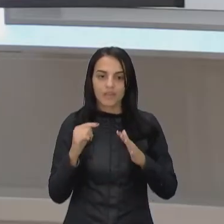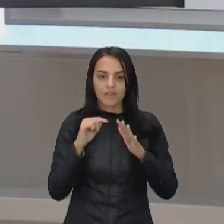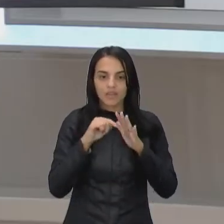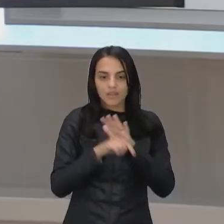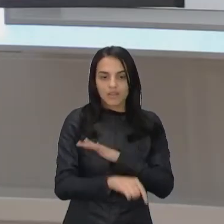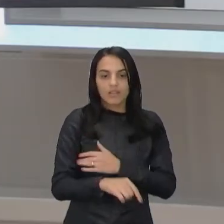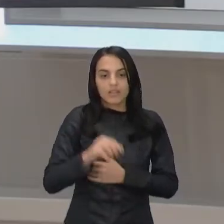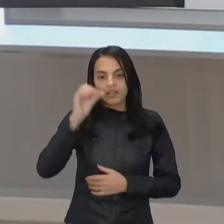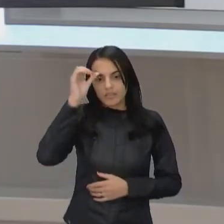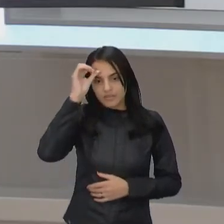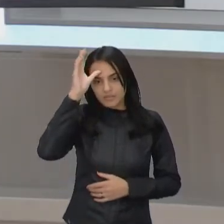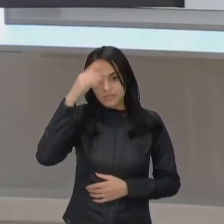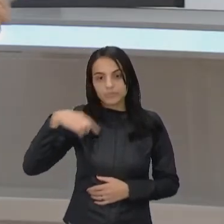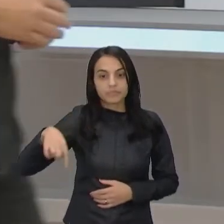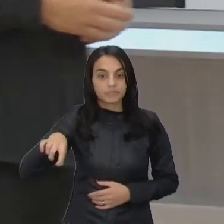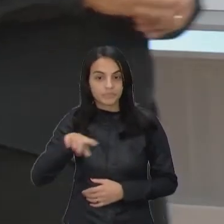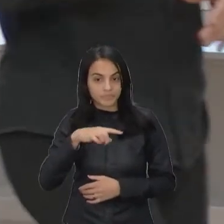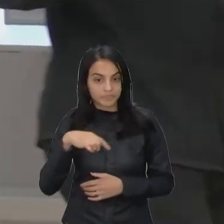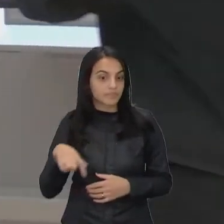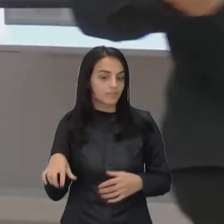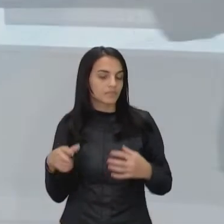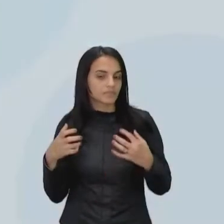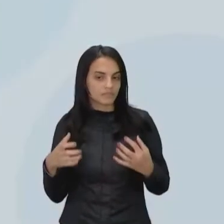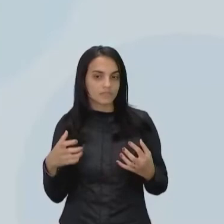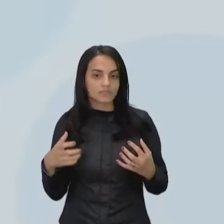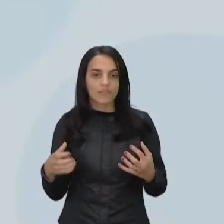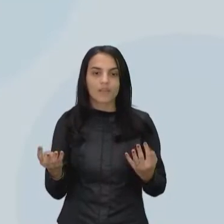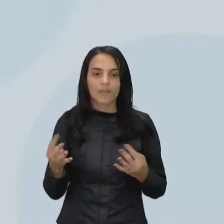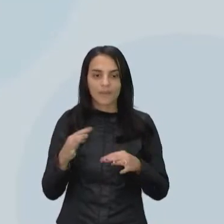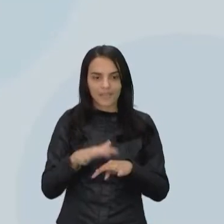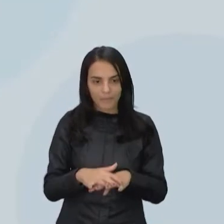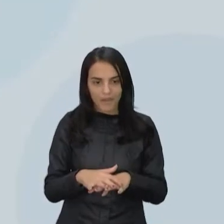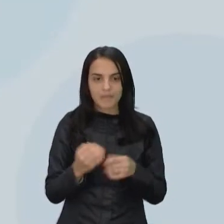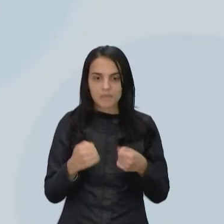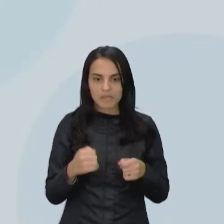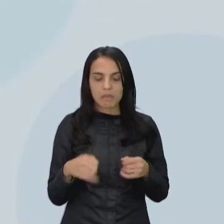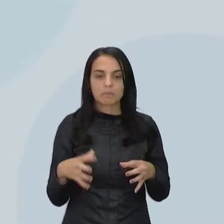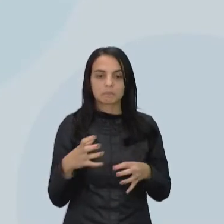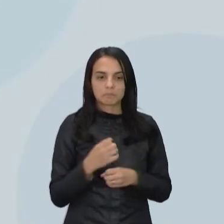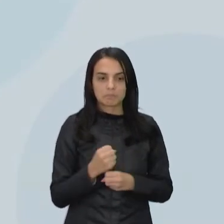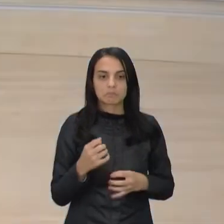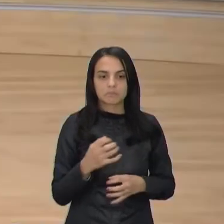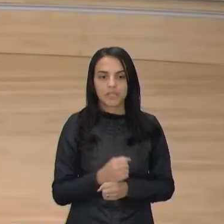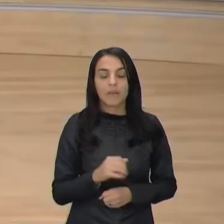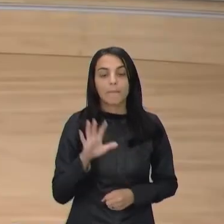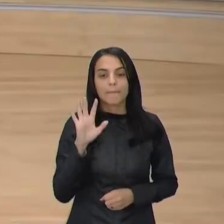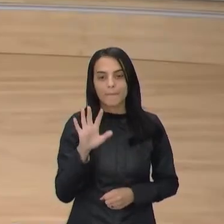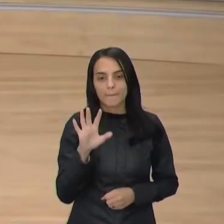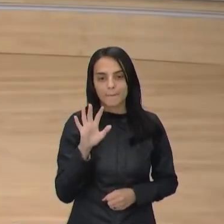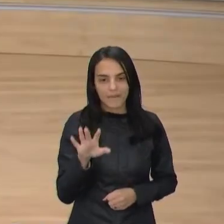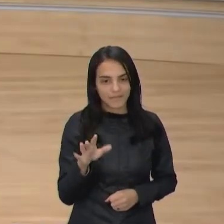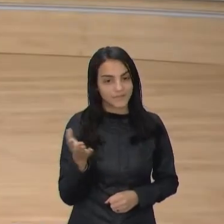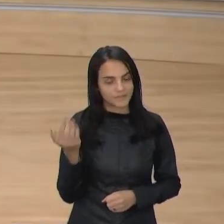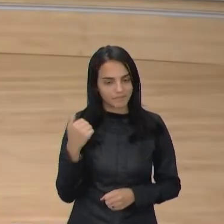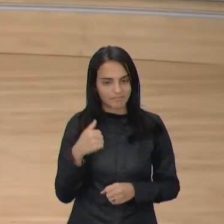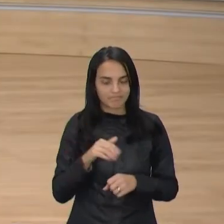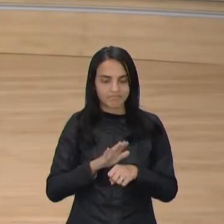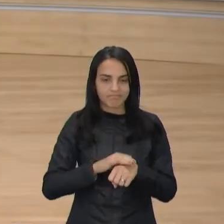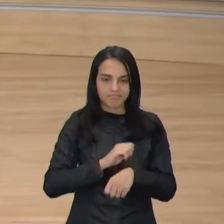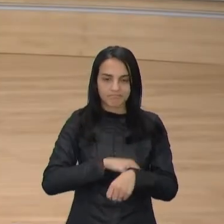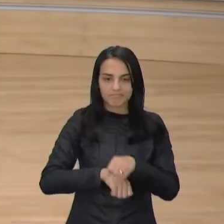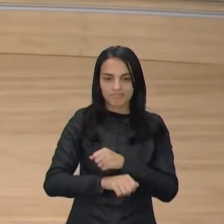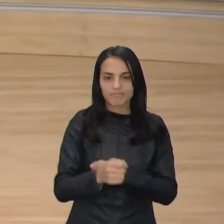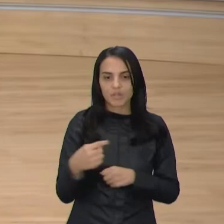aprofundamento dos conhecimentos que a gente deve ter também em matemática para fazer cálculo, é isso daí. Bom, mas mãos ao cálculo. O que